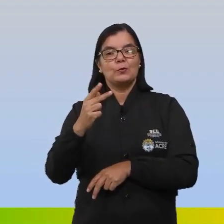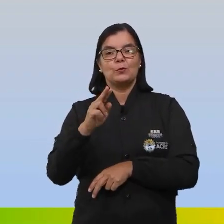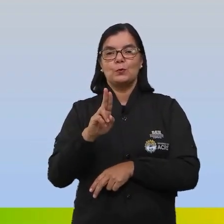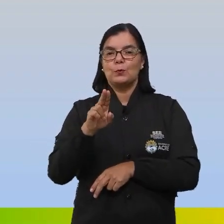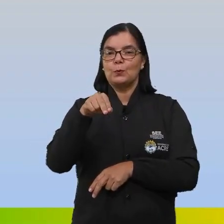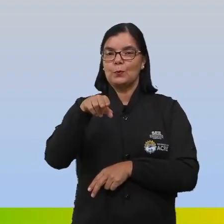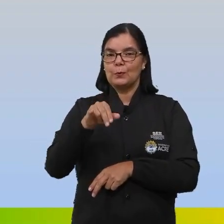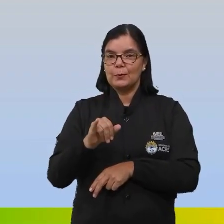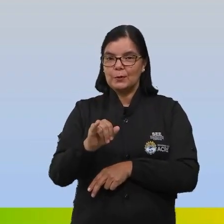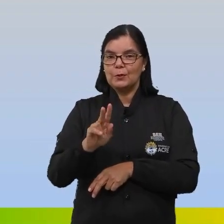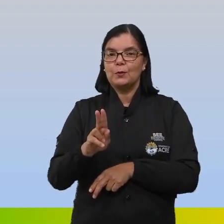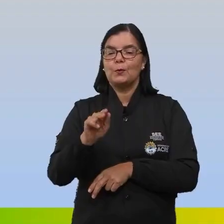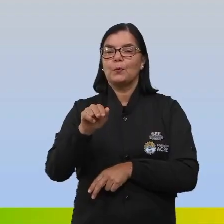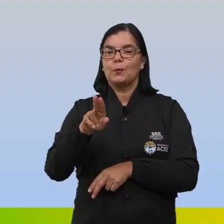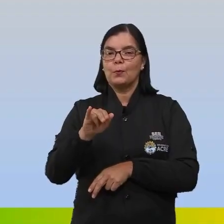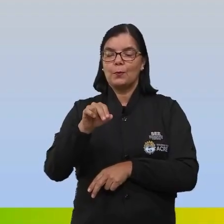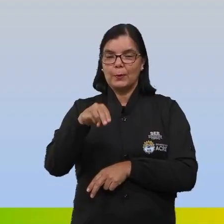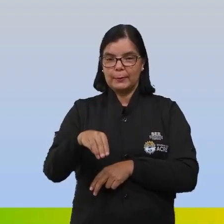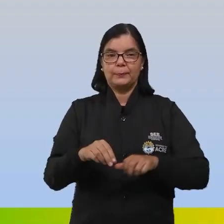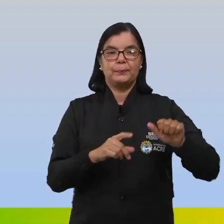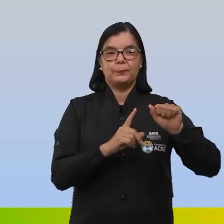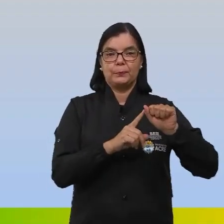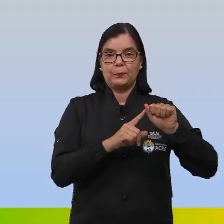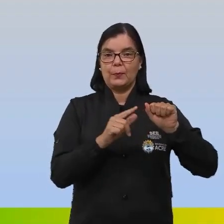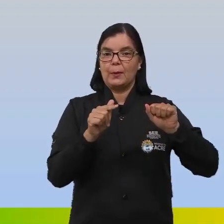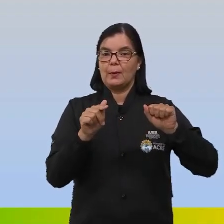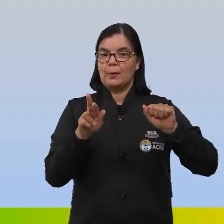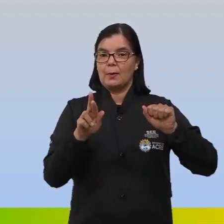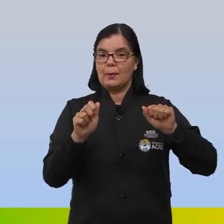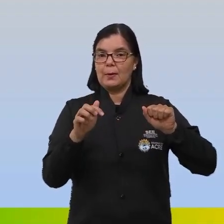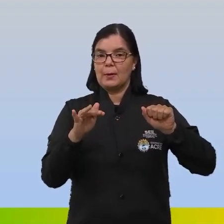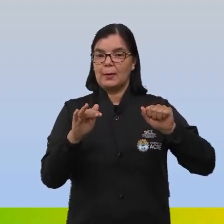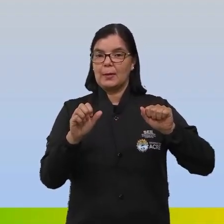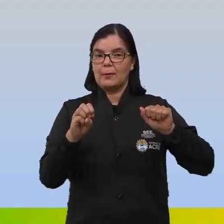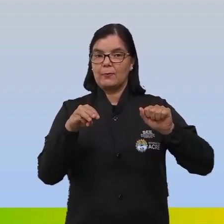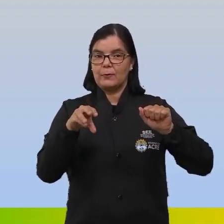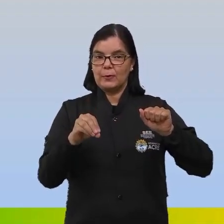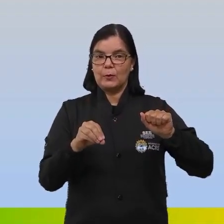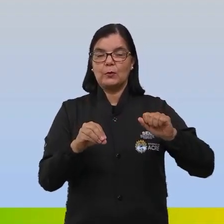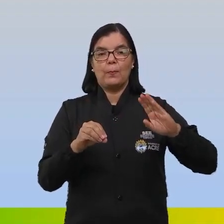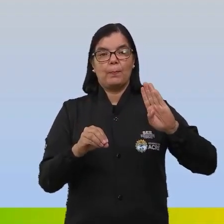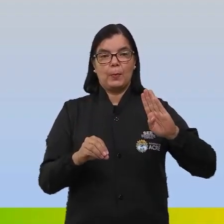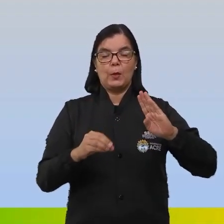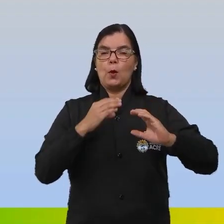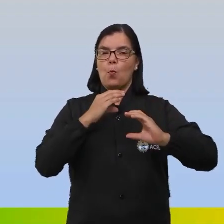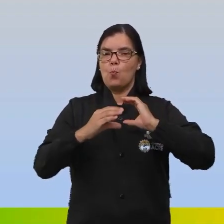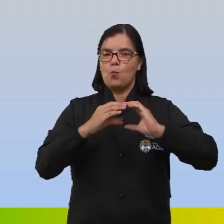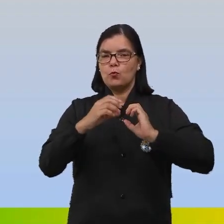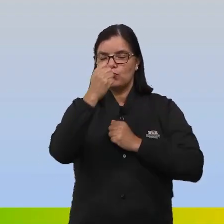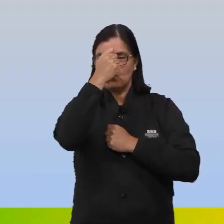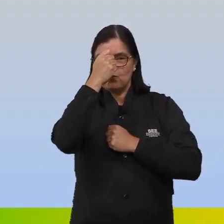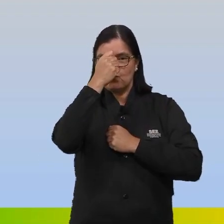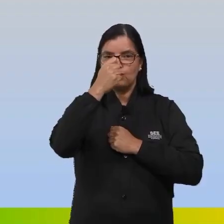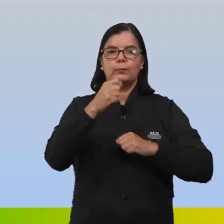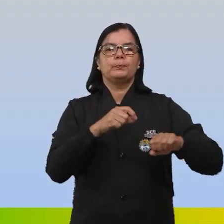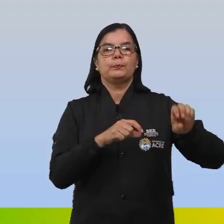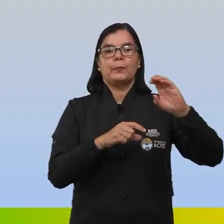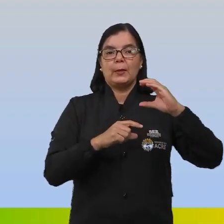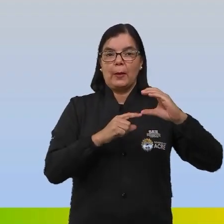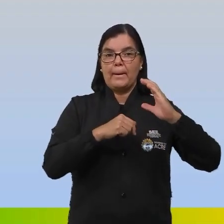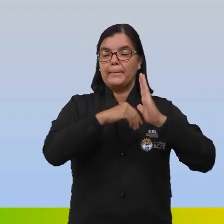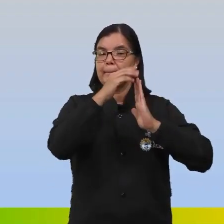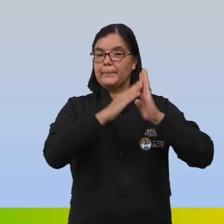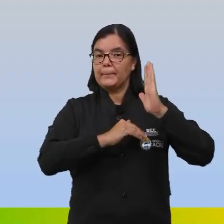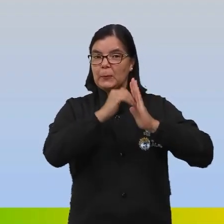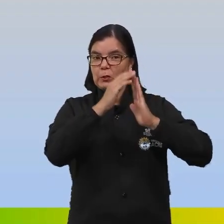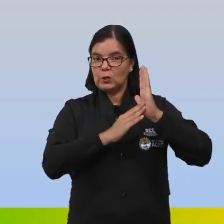povos Runicuim? Letra A, grafismos. Letra B, música sertaneja. Letra C,